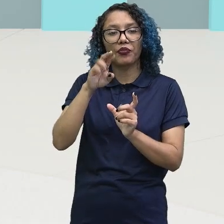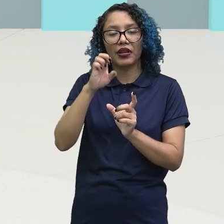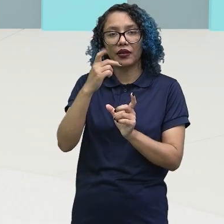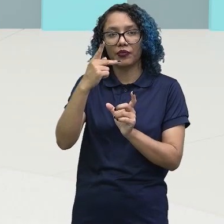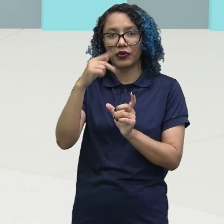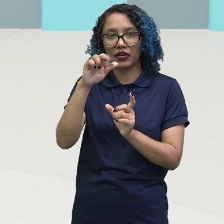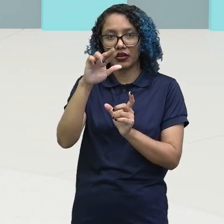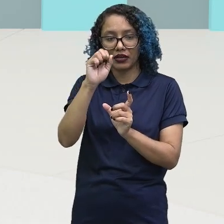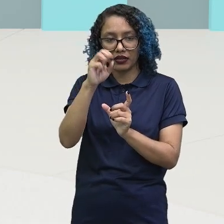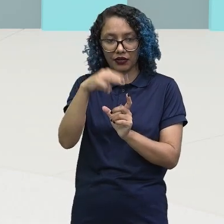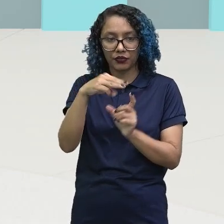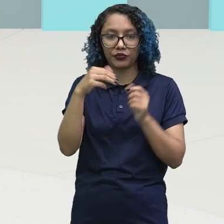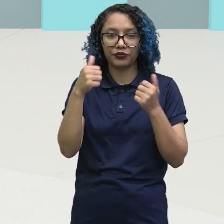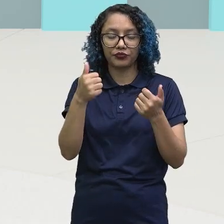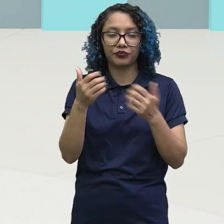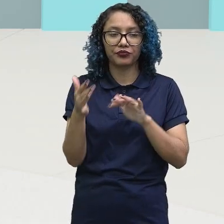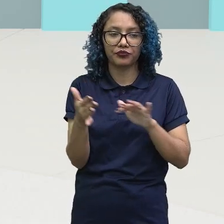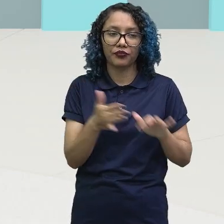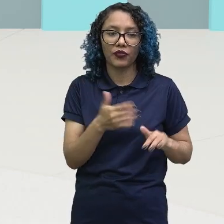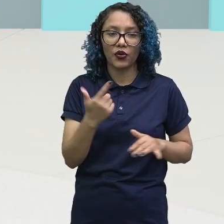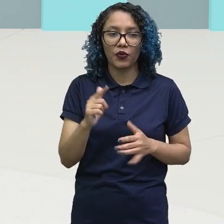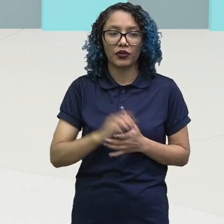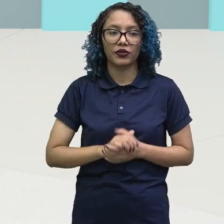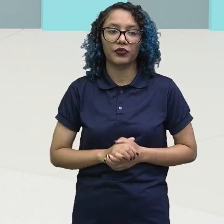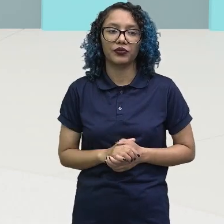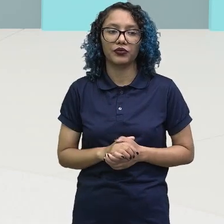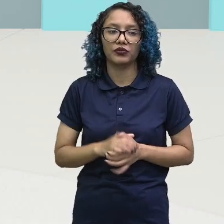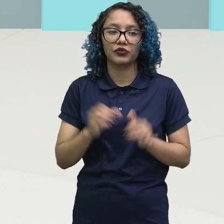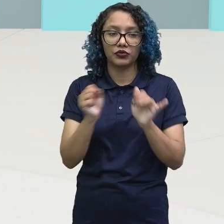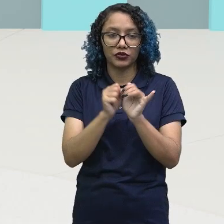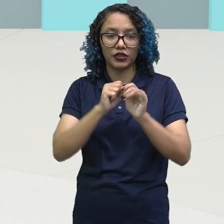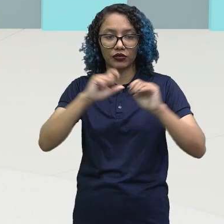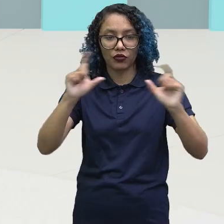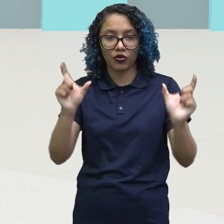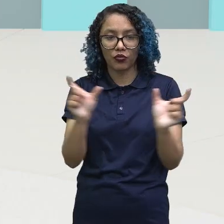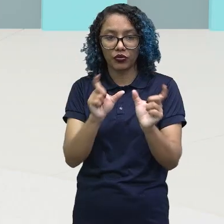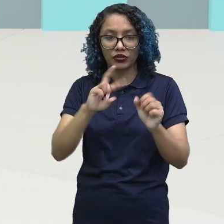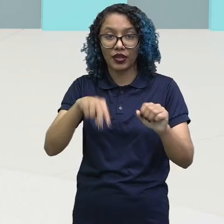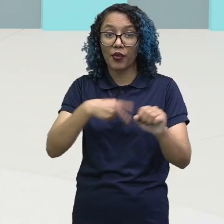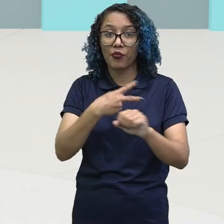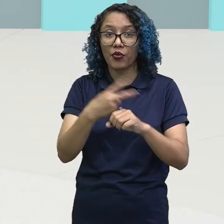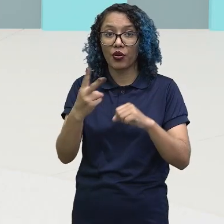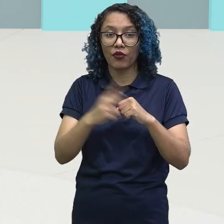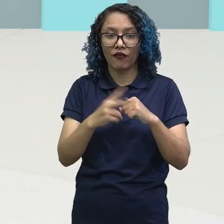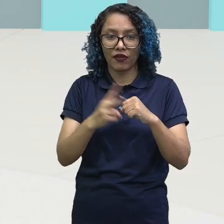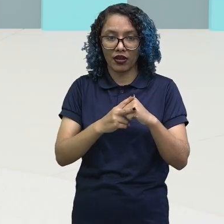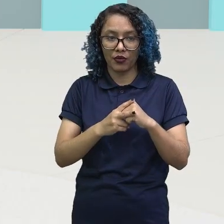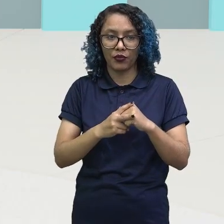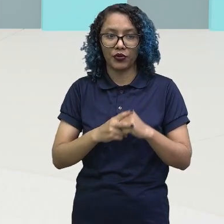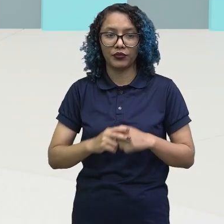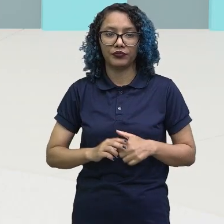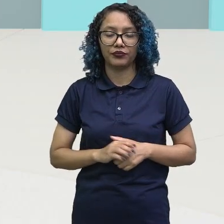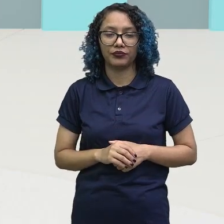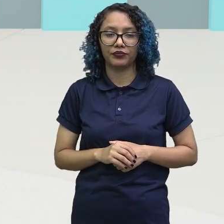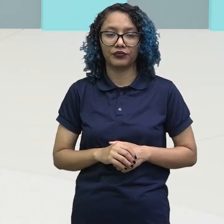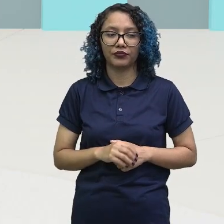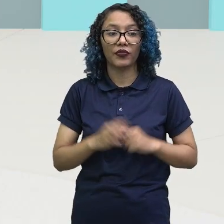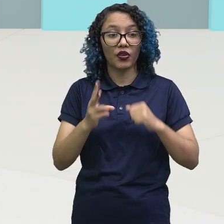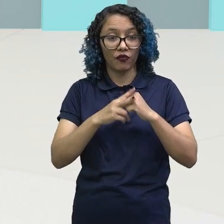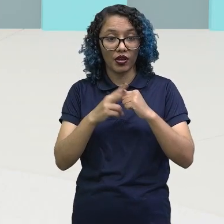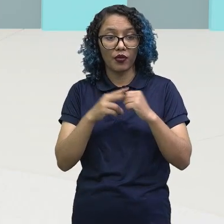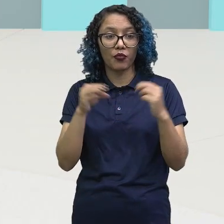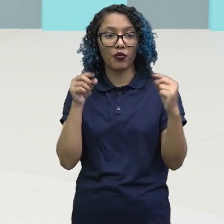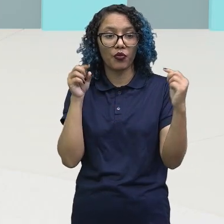deliciosa. Tá bom? Sujeito composto pós-posto ao verbo, né? O verbo